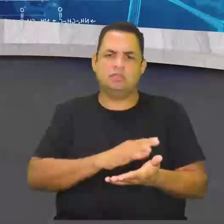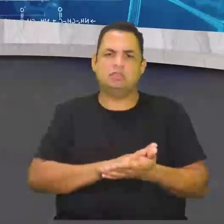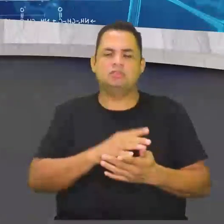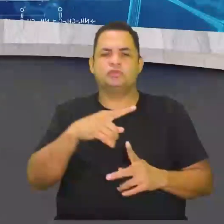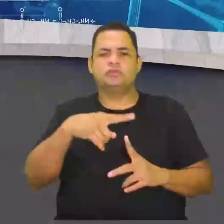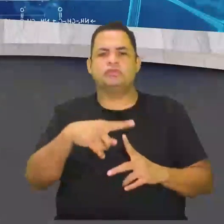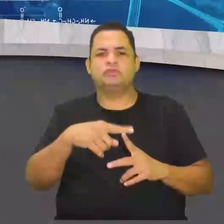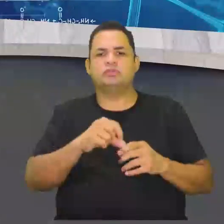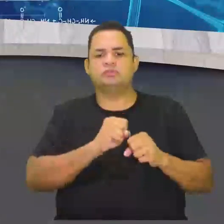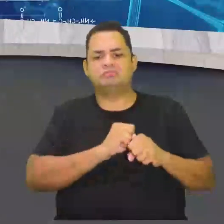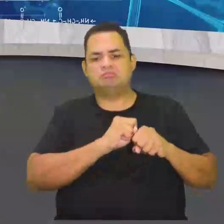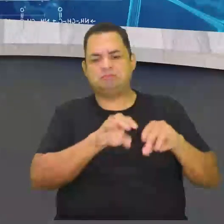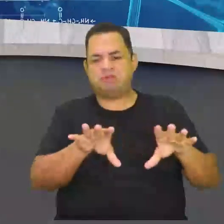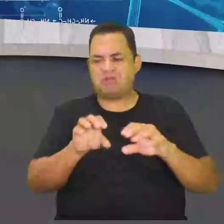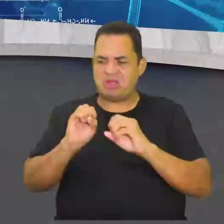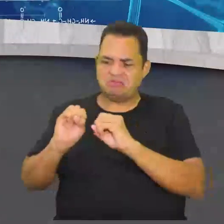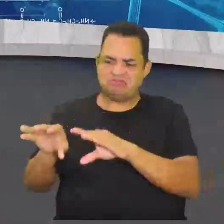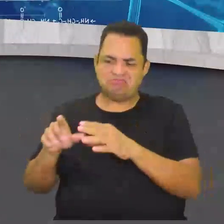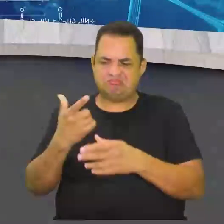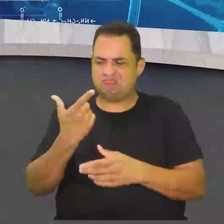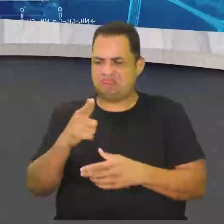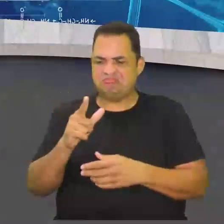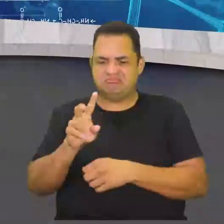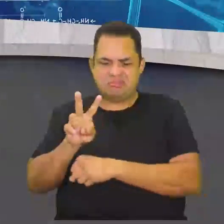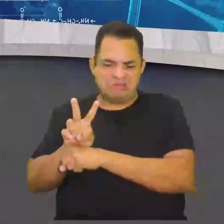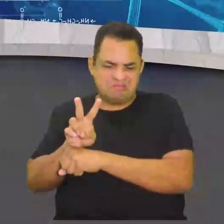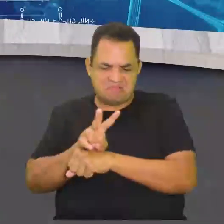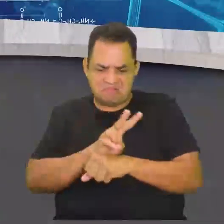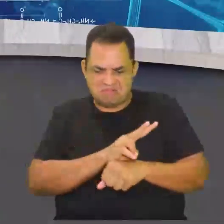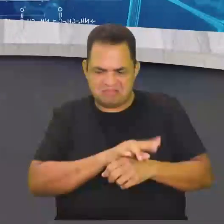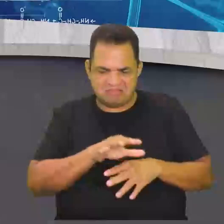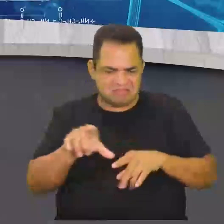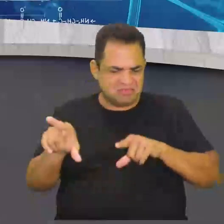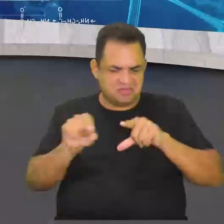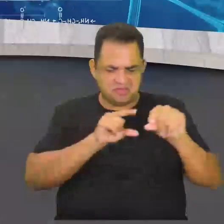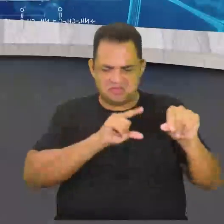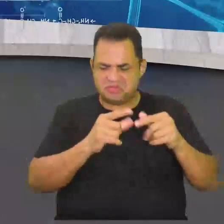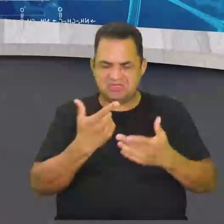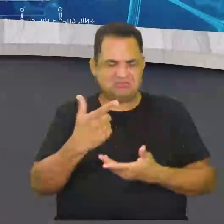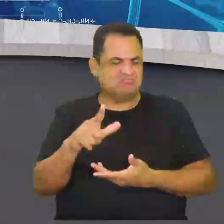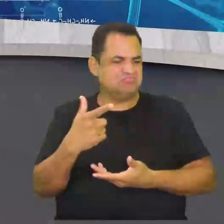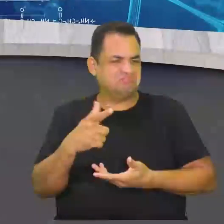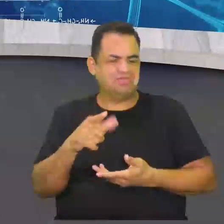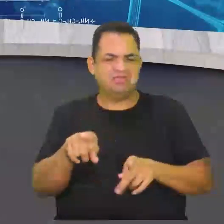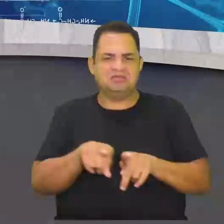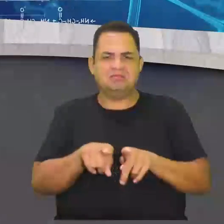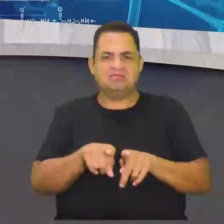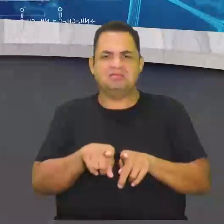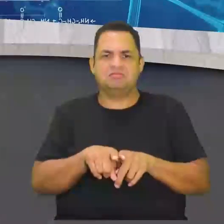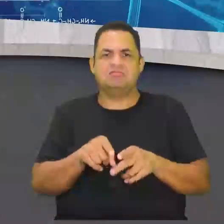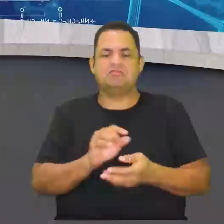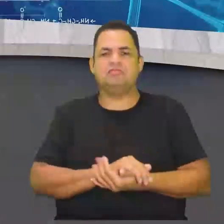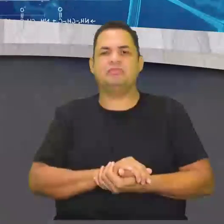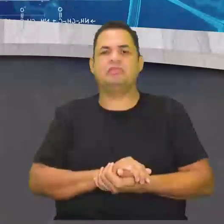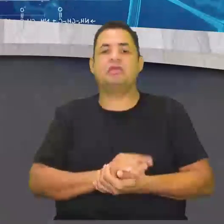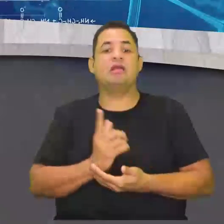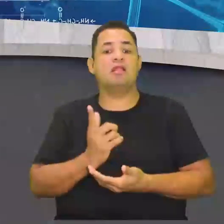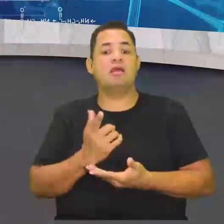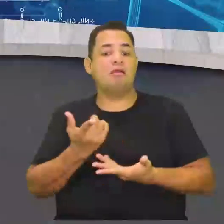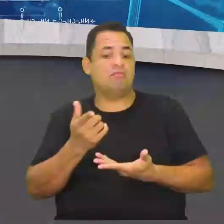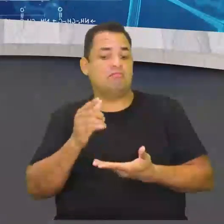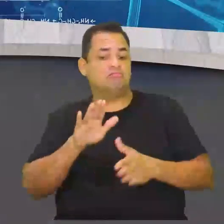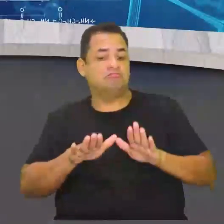são colocados ali sem nenhum tipo de tratamento e nenhum tipo de seleção. O que acontece? Às vezes a gente na nossa